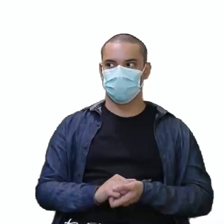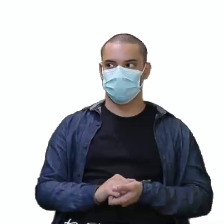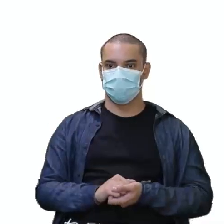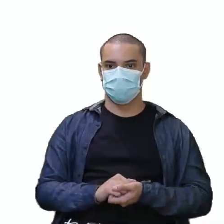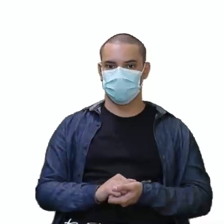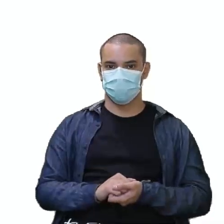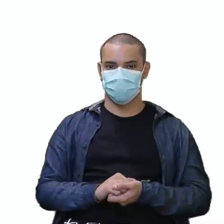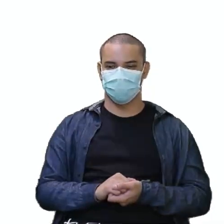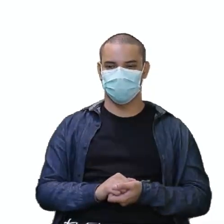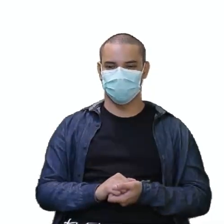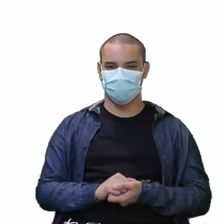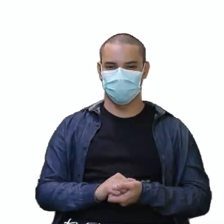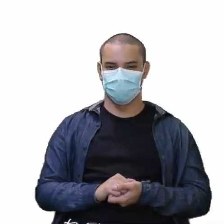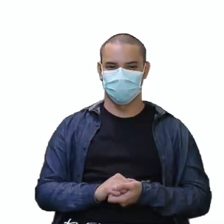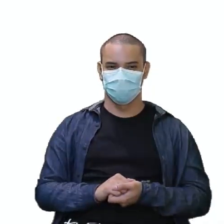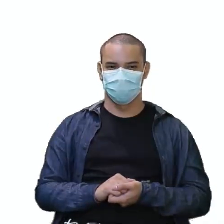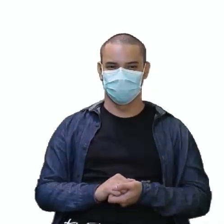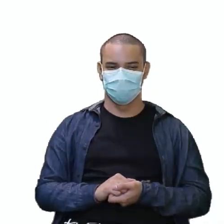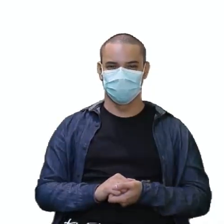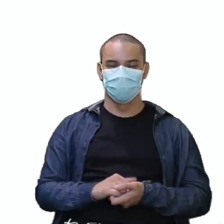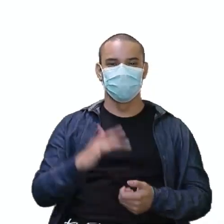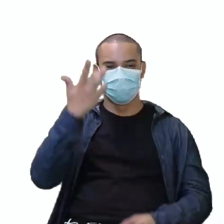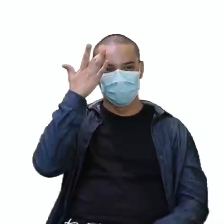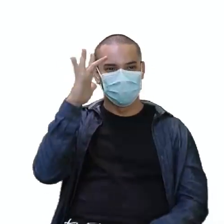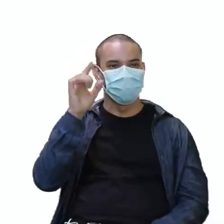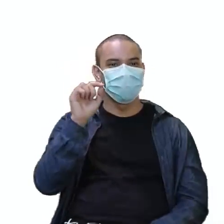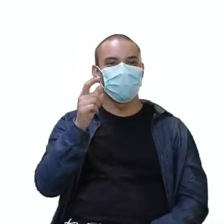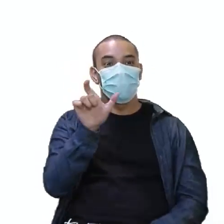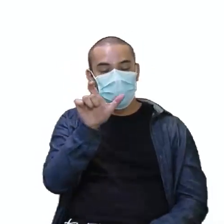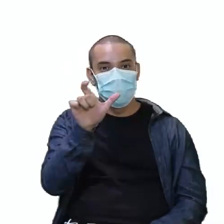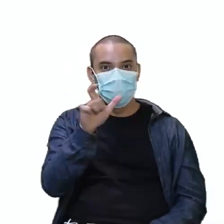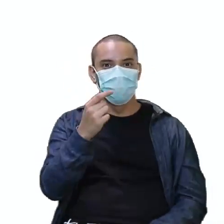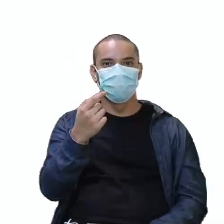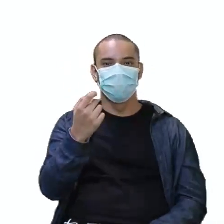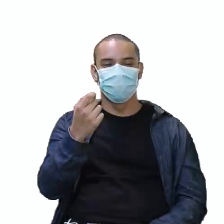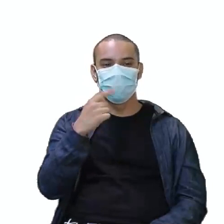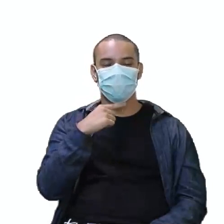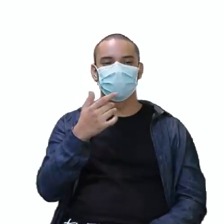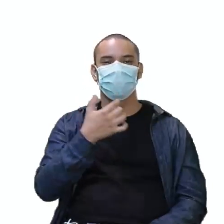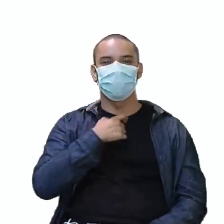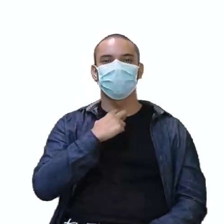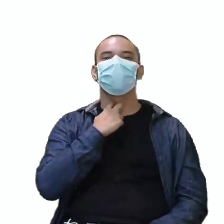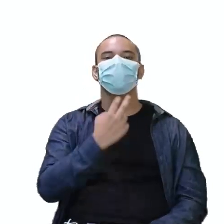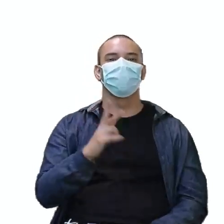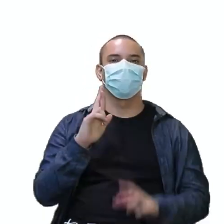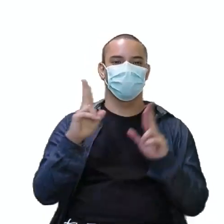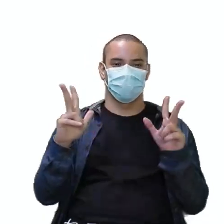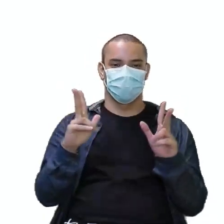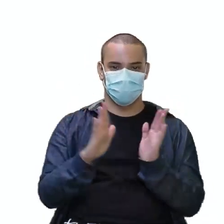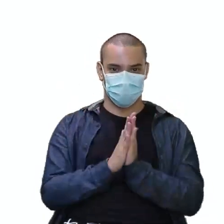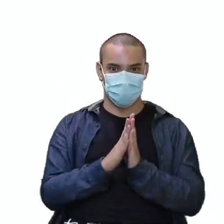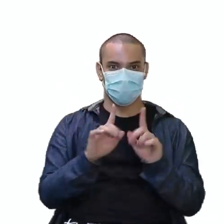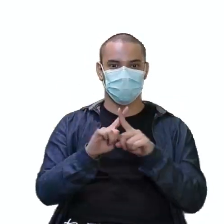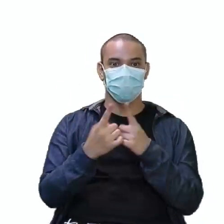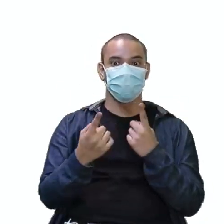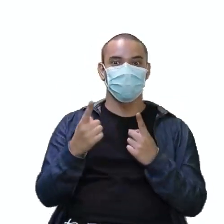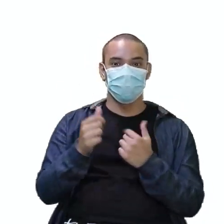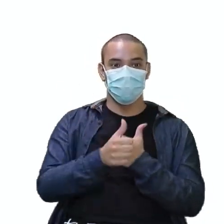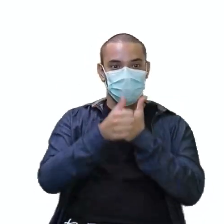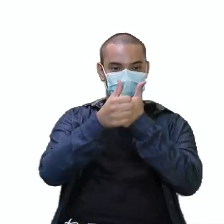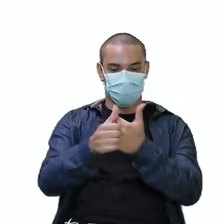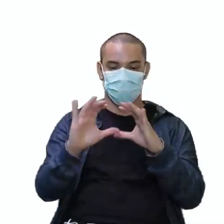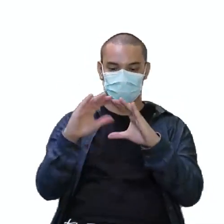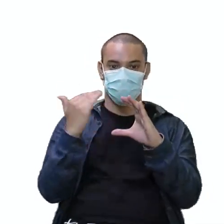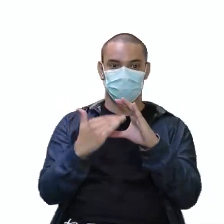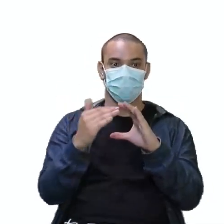ali. Foi, Vitor? Não sei se o Vitor pegou alguma coisa, não sei por quê. A respeito dessas pirâmides, marque a